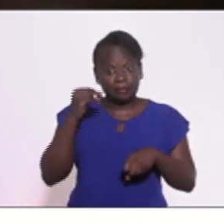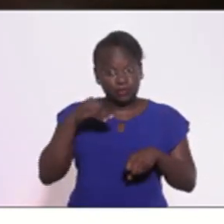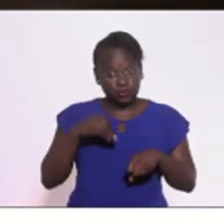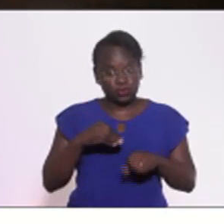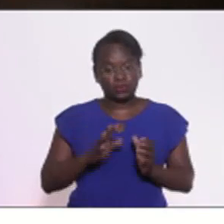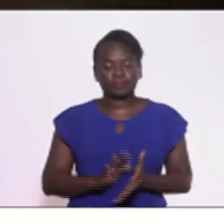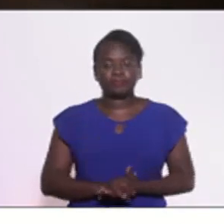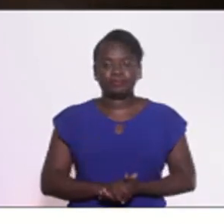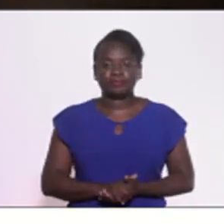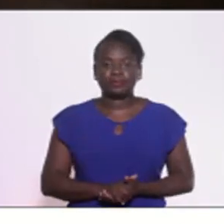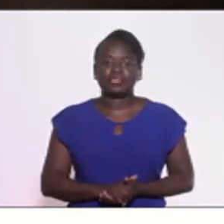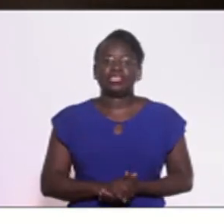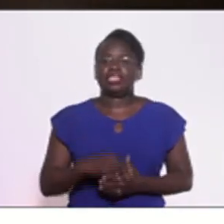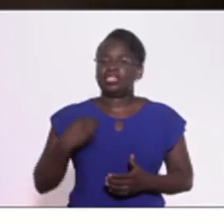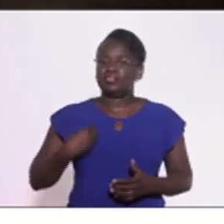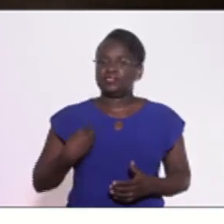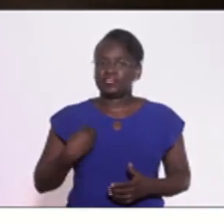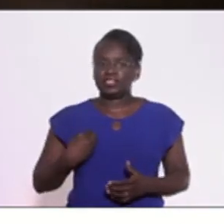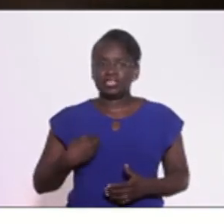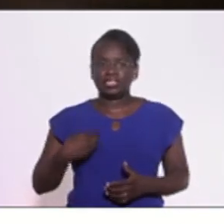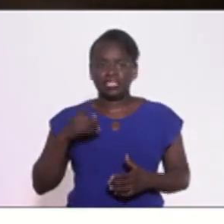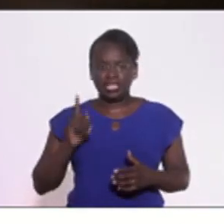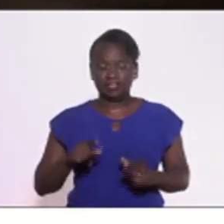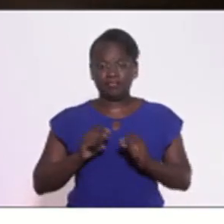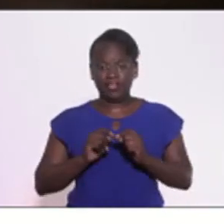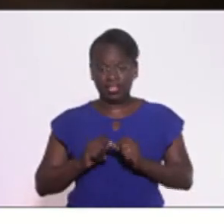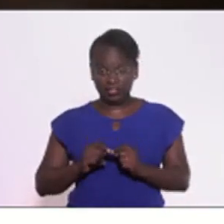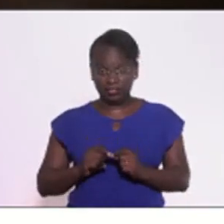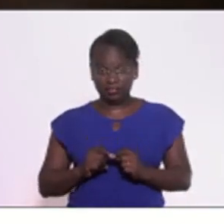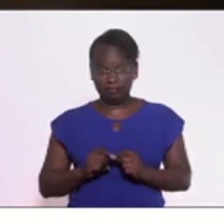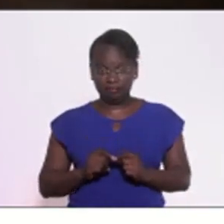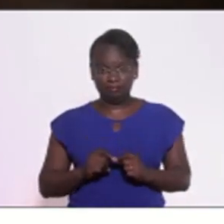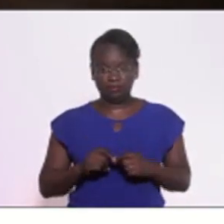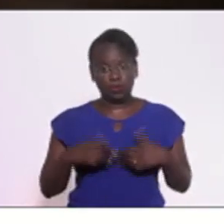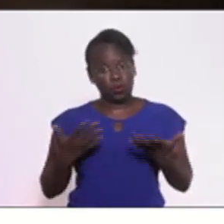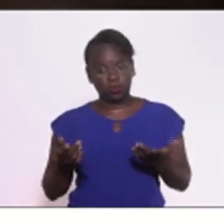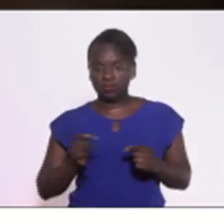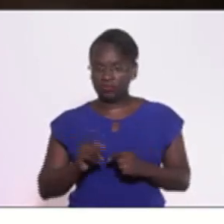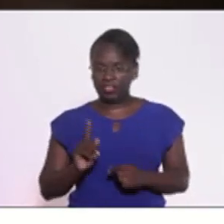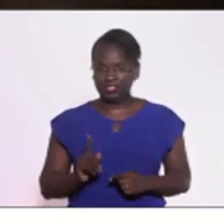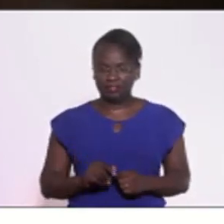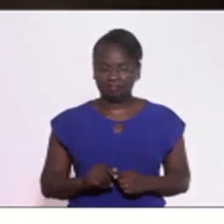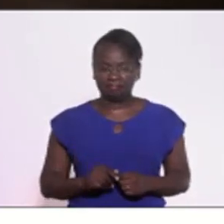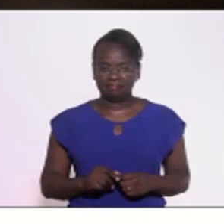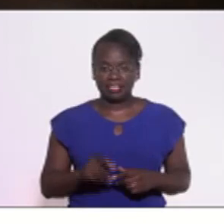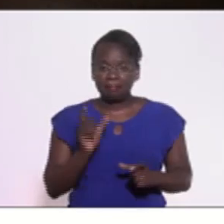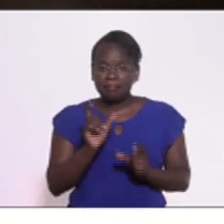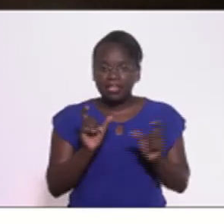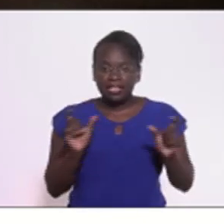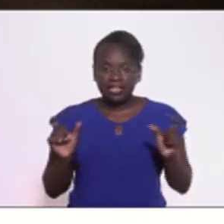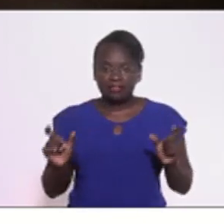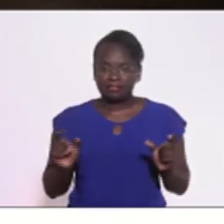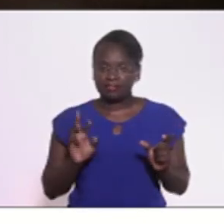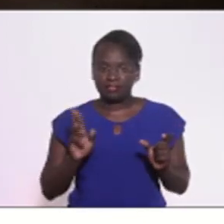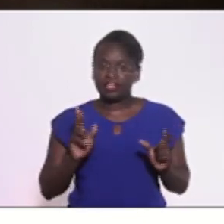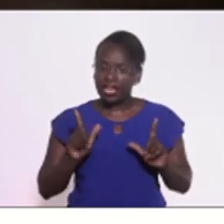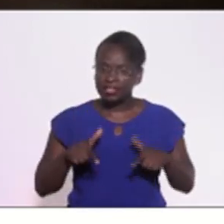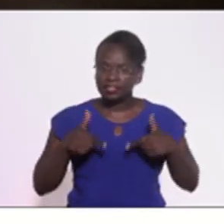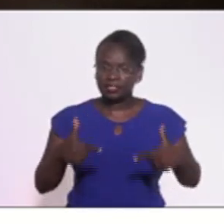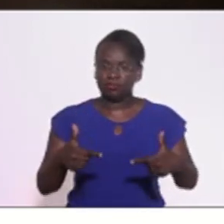minutos. A vida é um gesto que se faz ou não se faz. Não são palavras, são